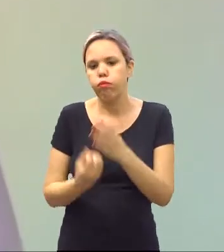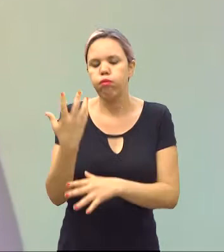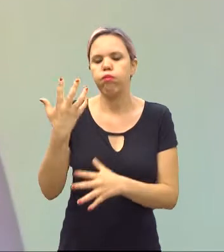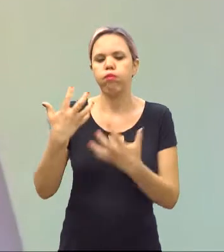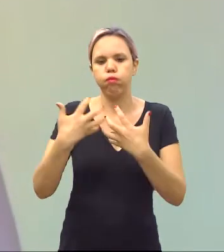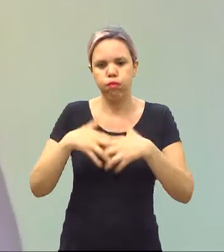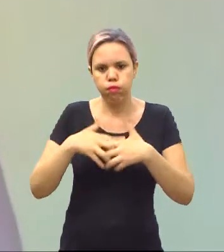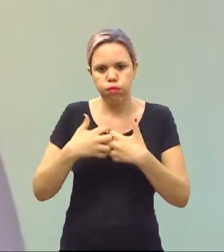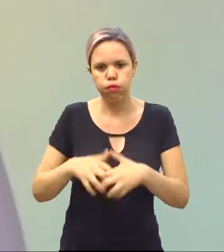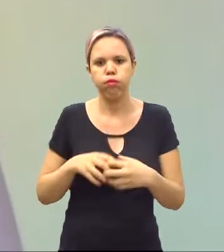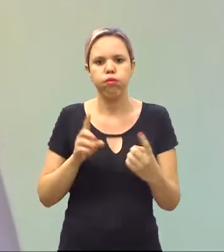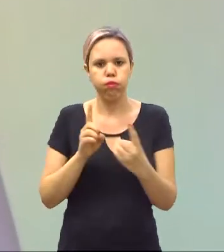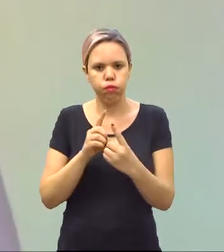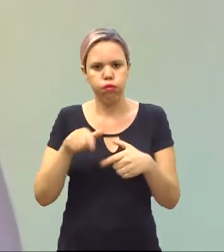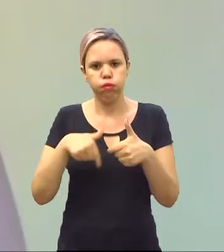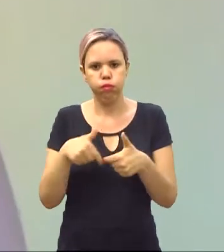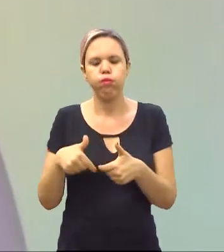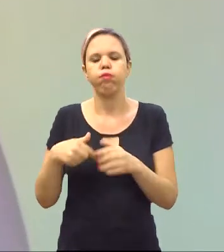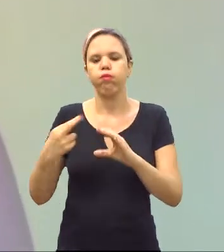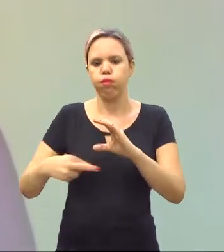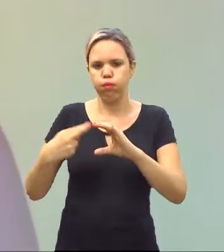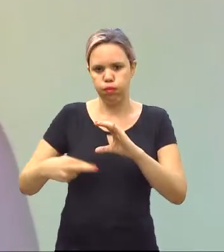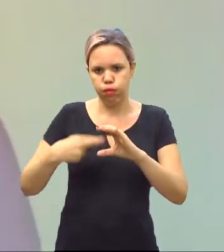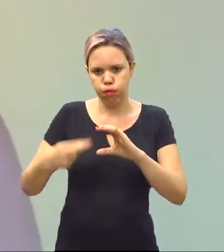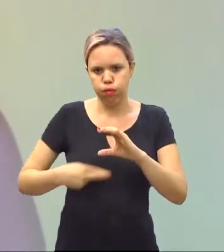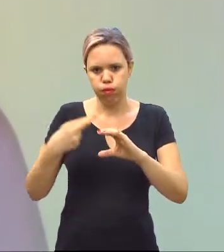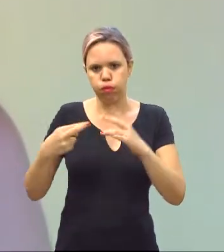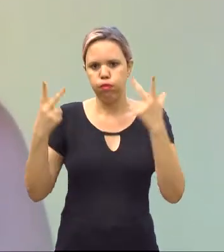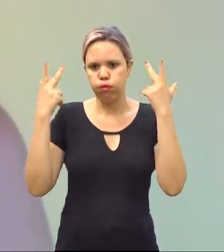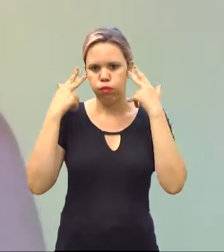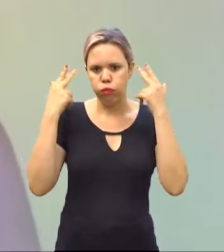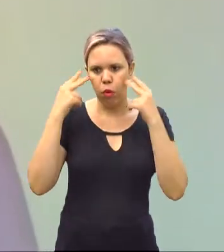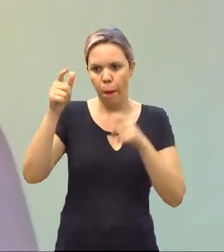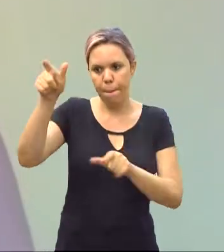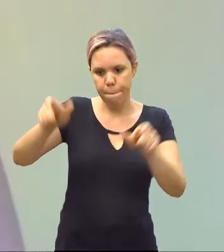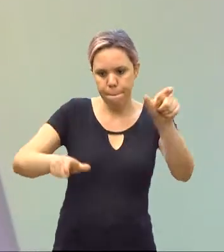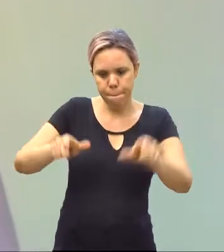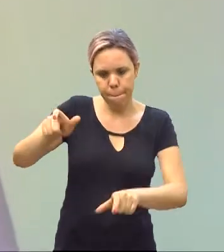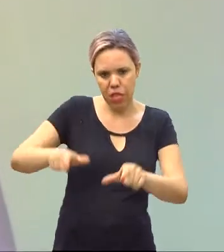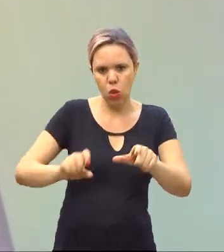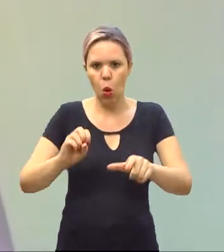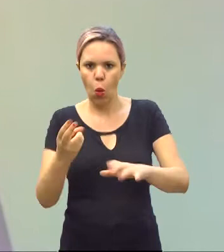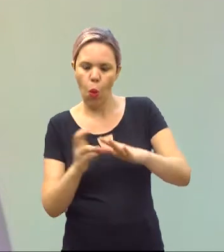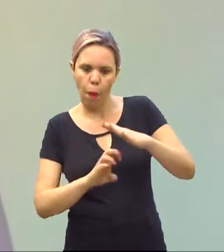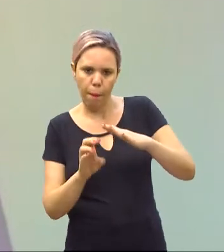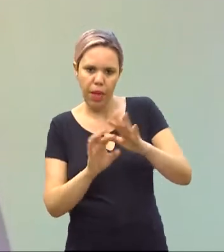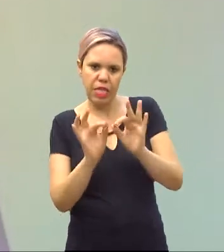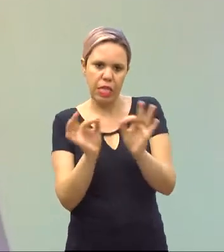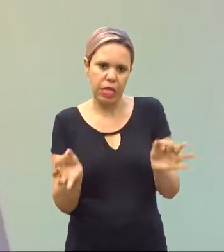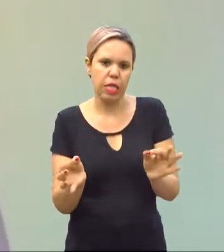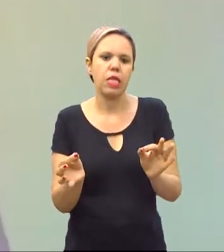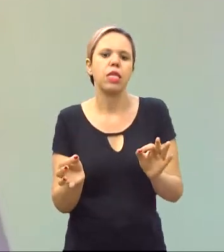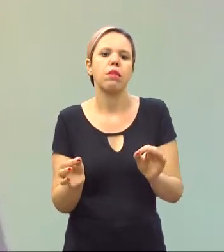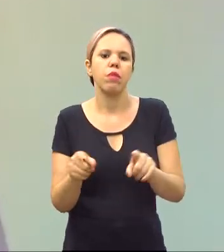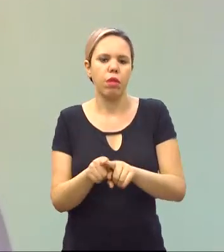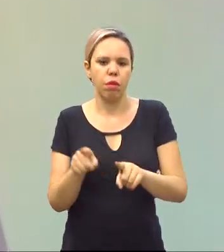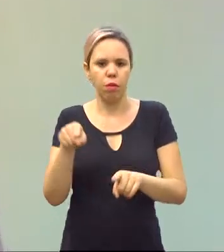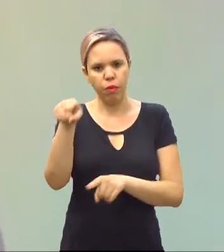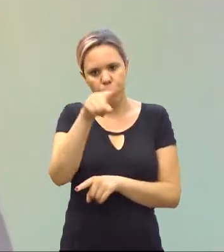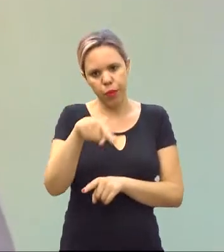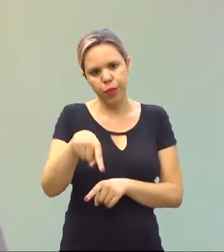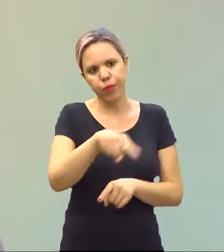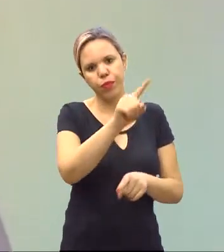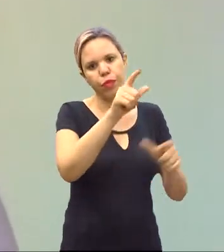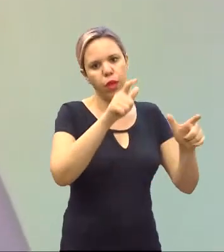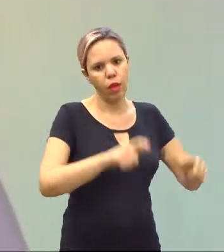presta serviço de coleta de resíduos orgânicos de pessoas físicas e jurídicas de pequeno porte. Então, quando você